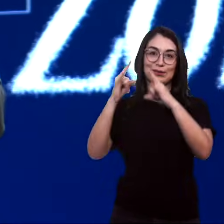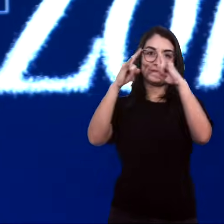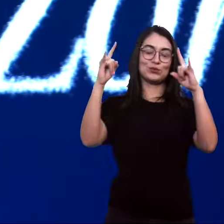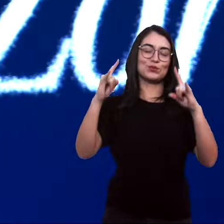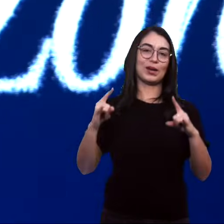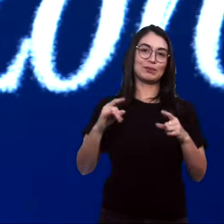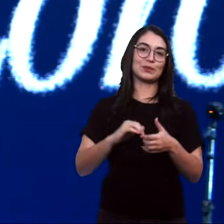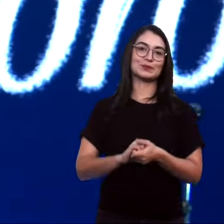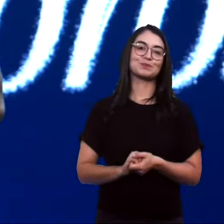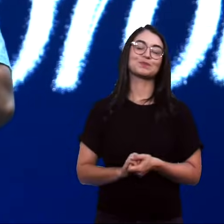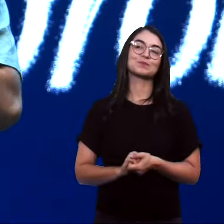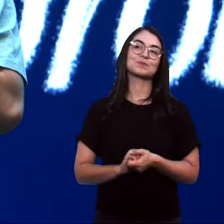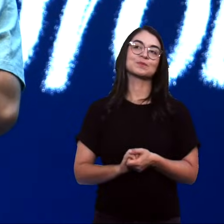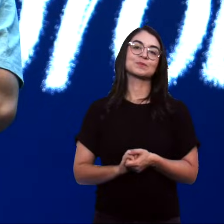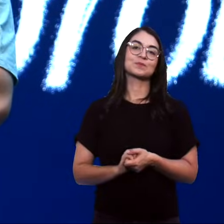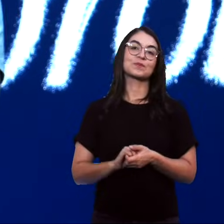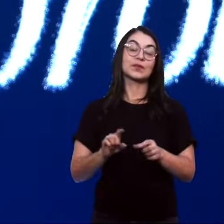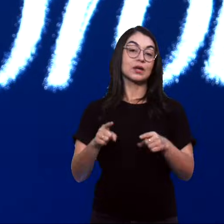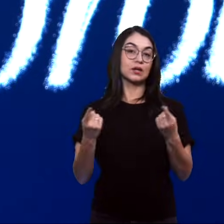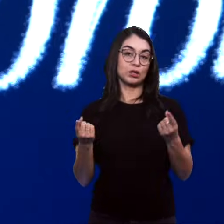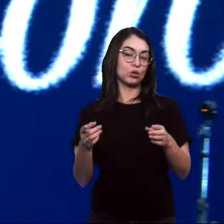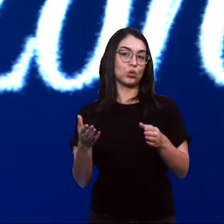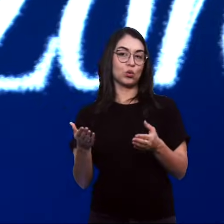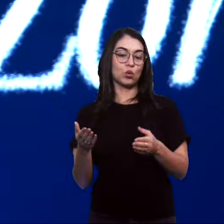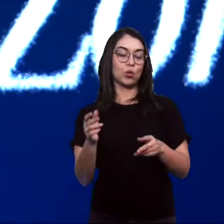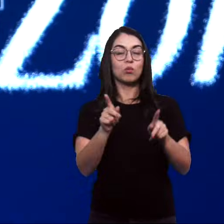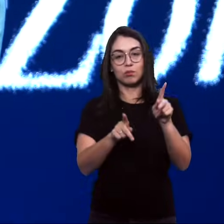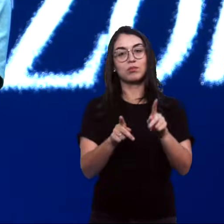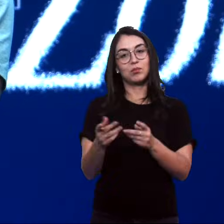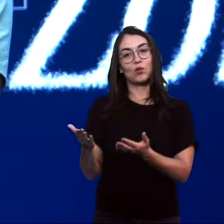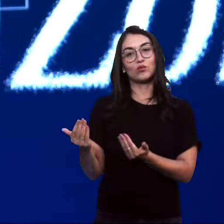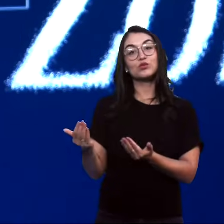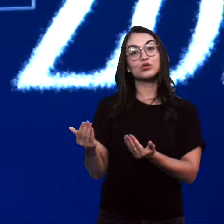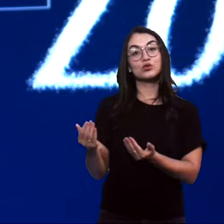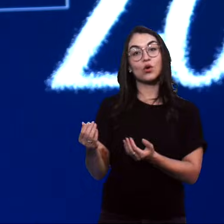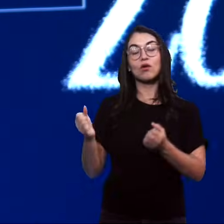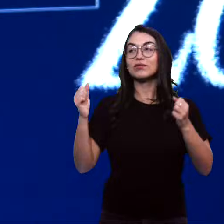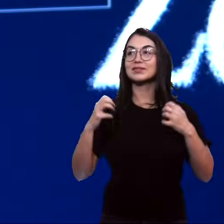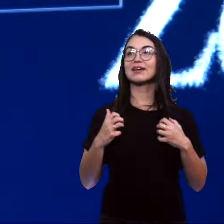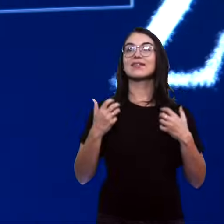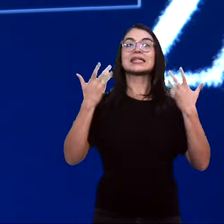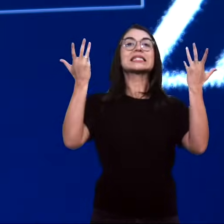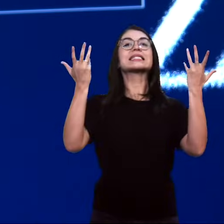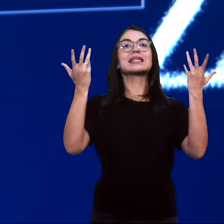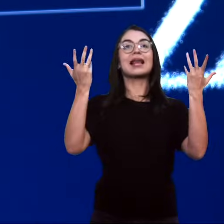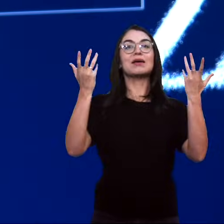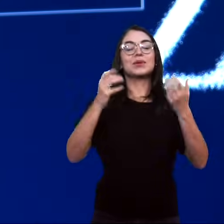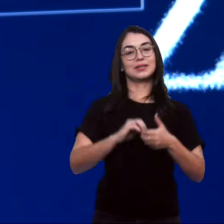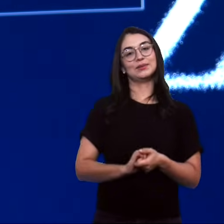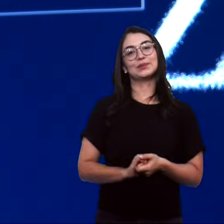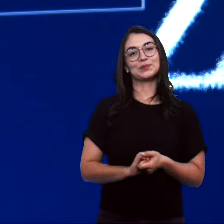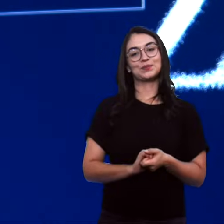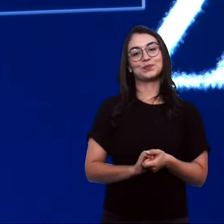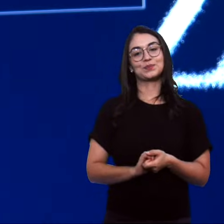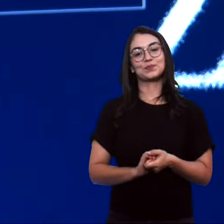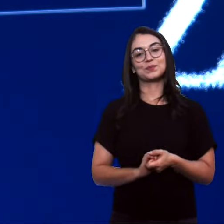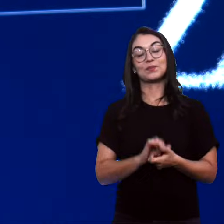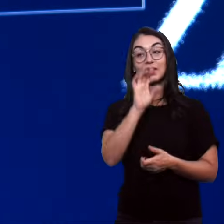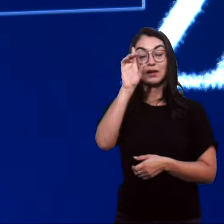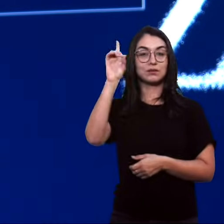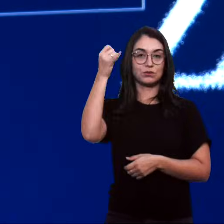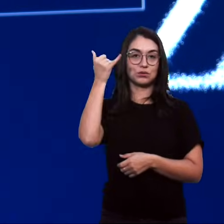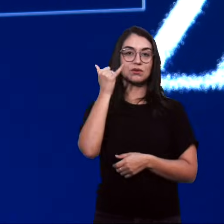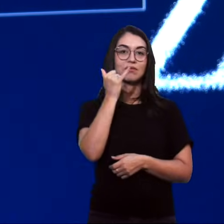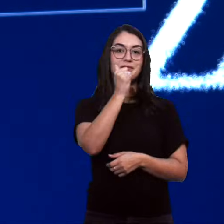é interessante que o próprio Ageu, ele fala, olha, a glória desse segundo templo vai ser maior do que a do primeiro. Pode não